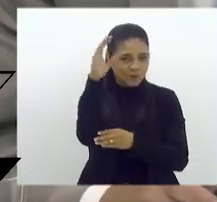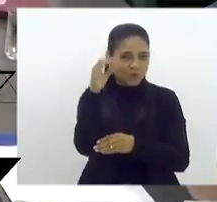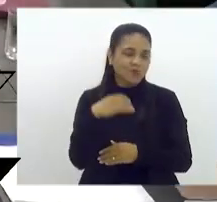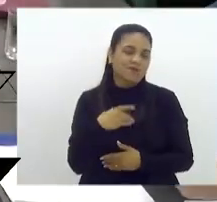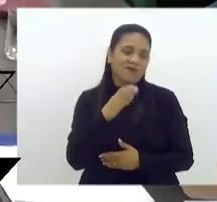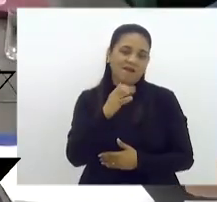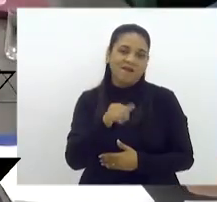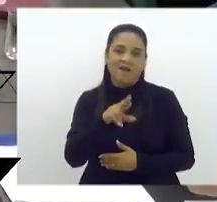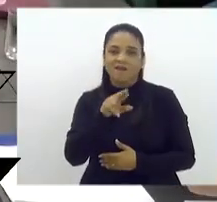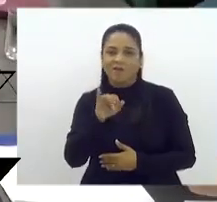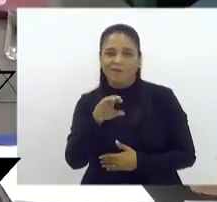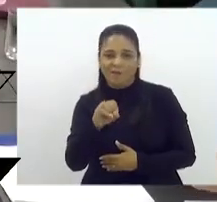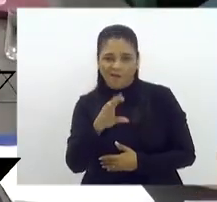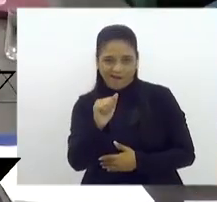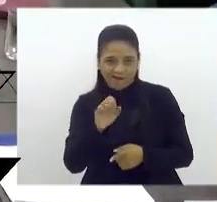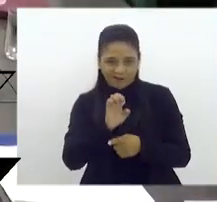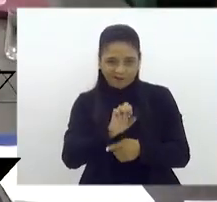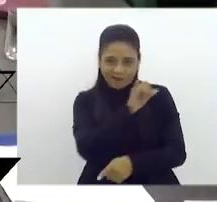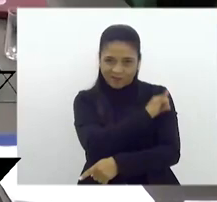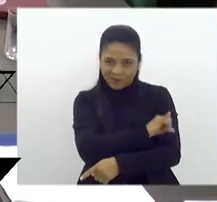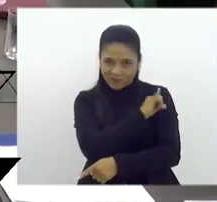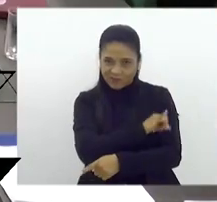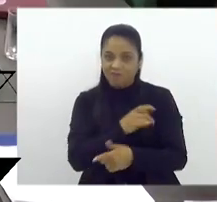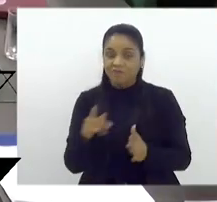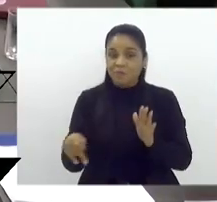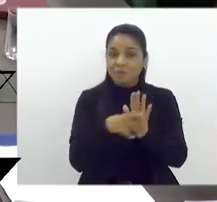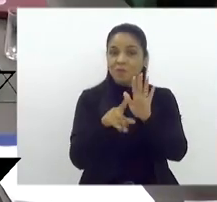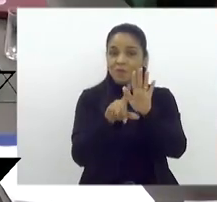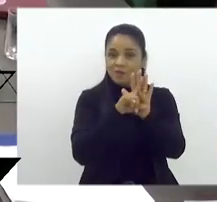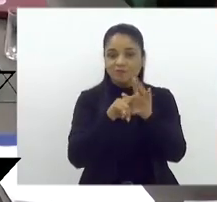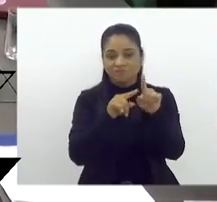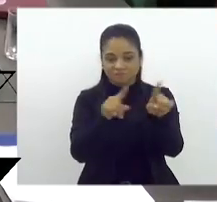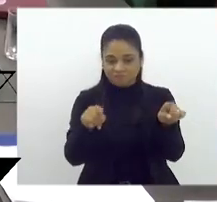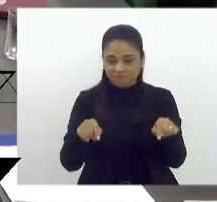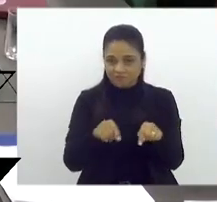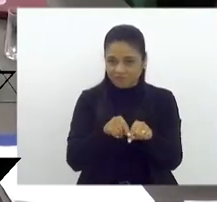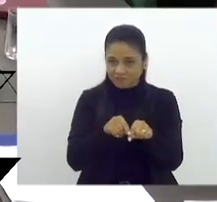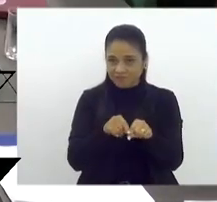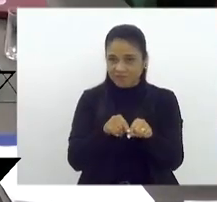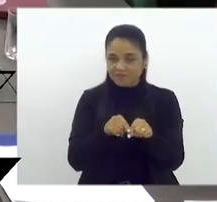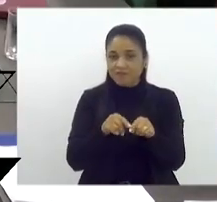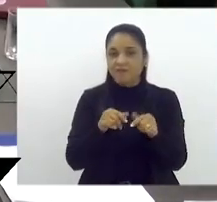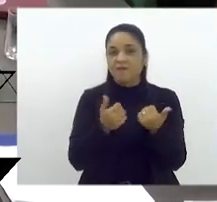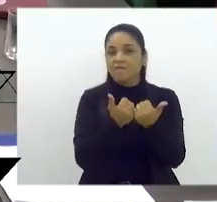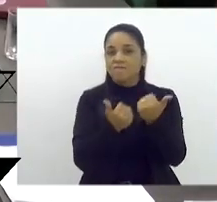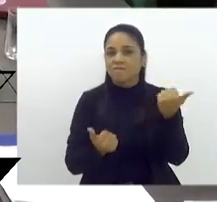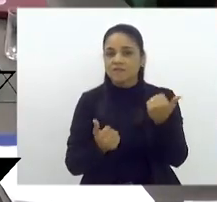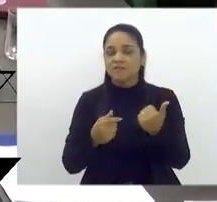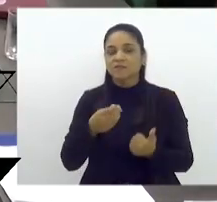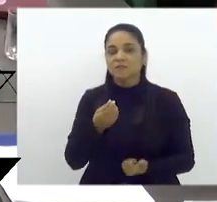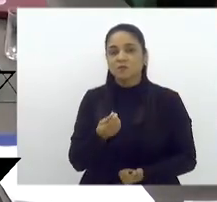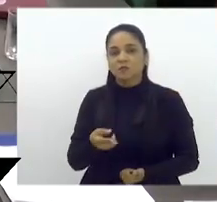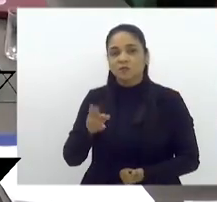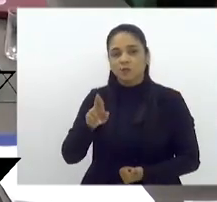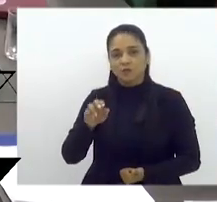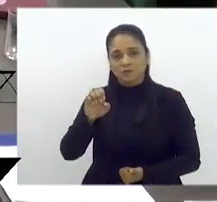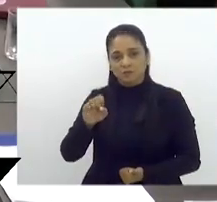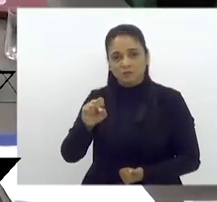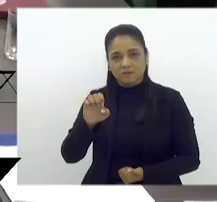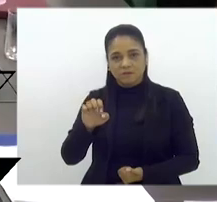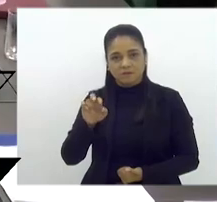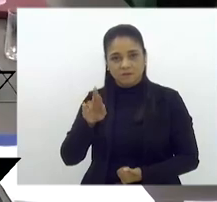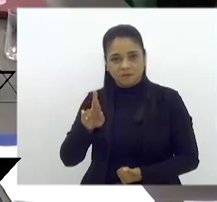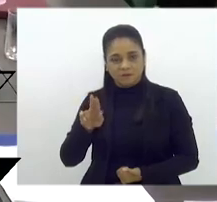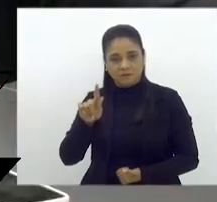Janeiro. Perfeito. Então, um projeto com vistas para o gabinete do deputado vice-presidente, deputado doutor Serginho. Item 11